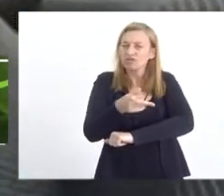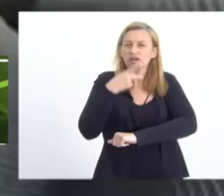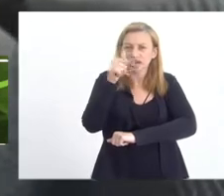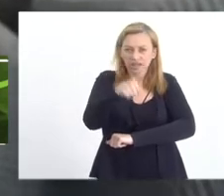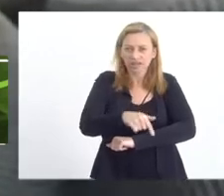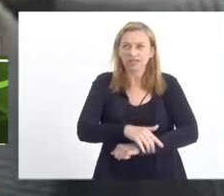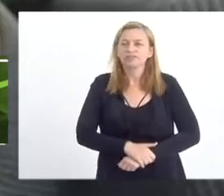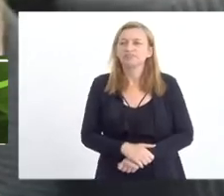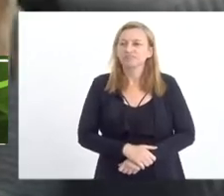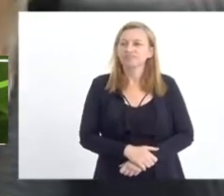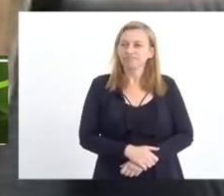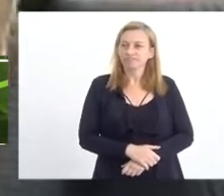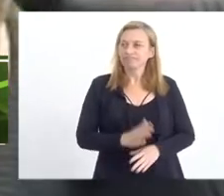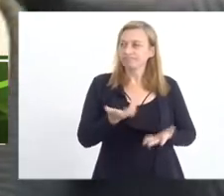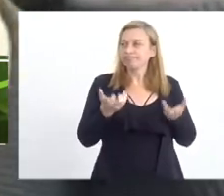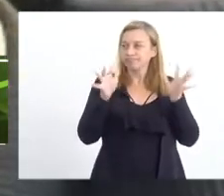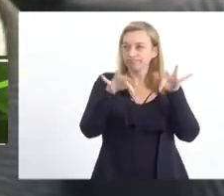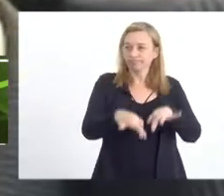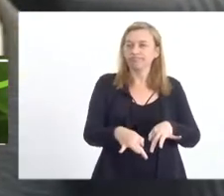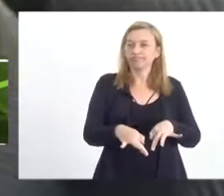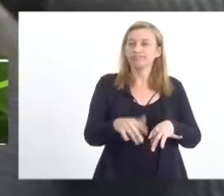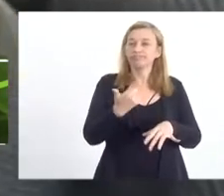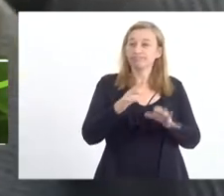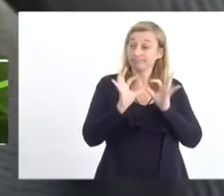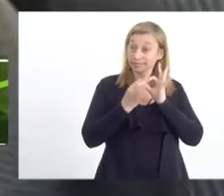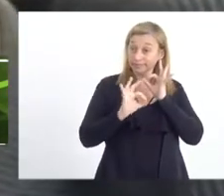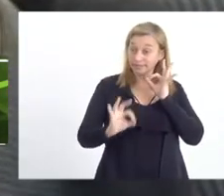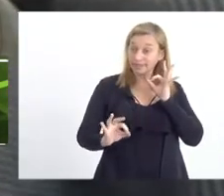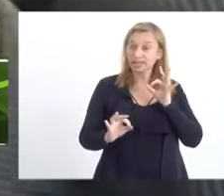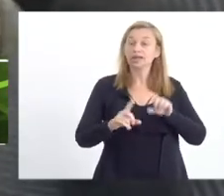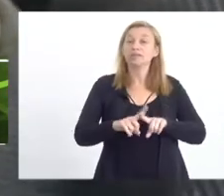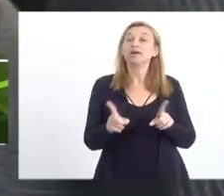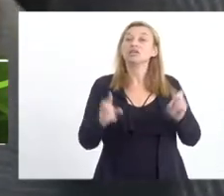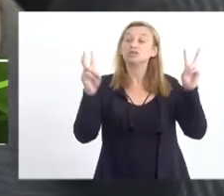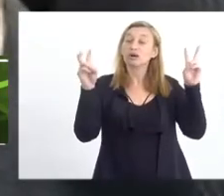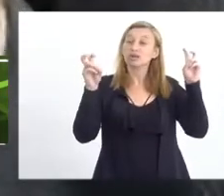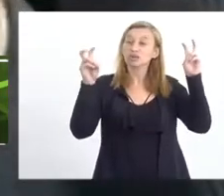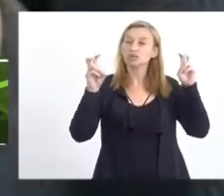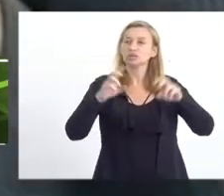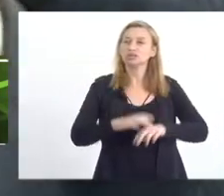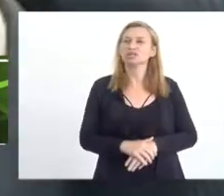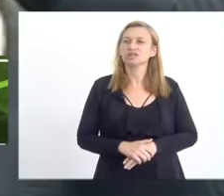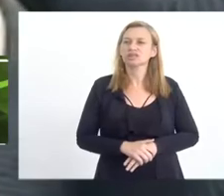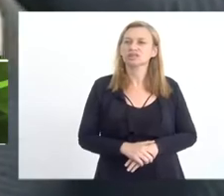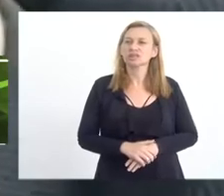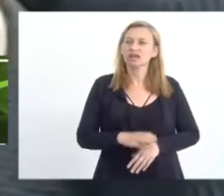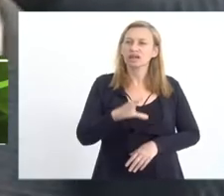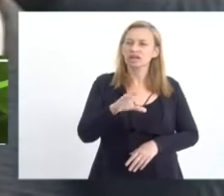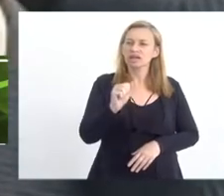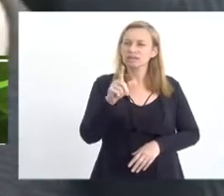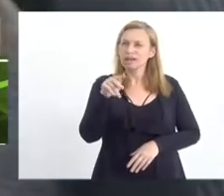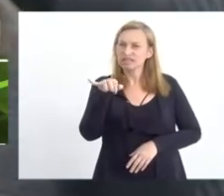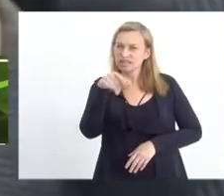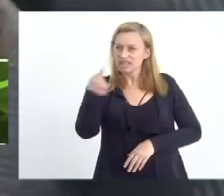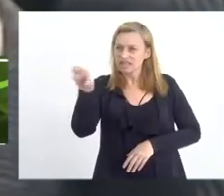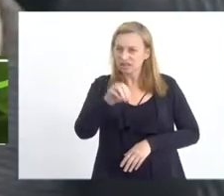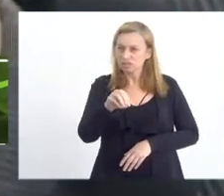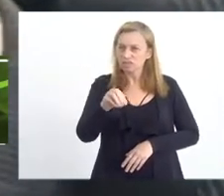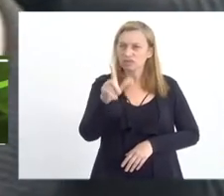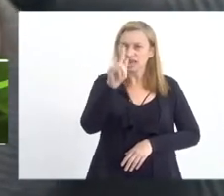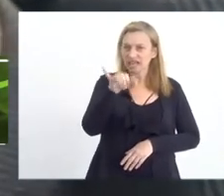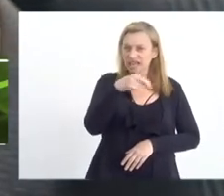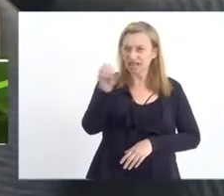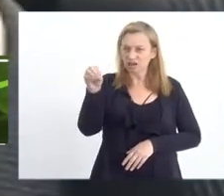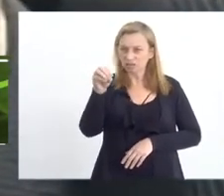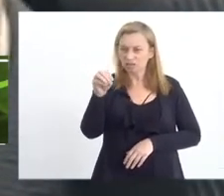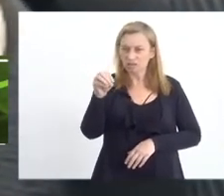aqui. Então, eu quero terminar, para não me estender muito, mas a questão da canibalização do Galeão